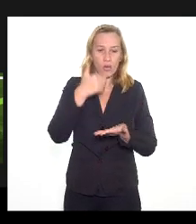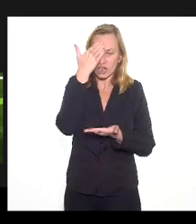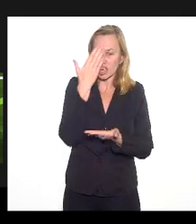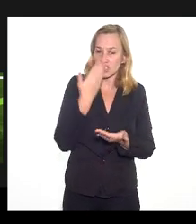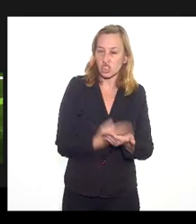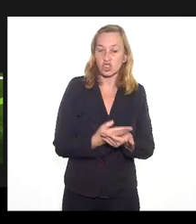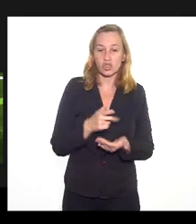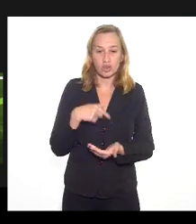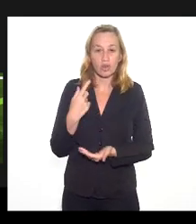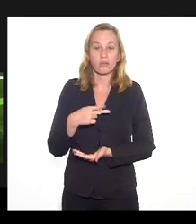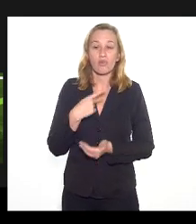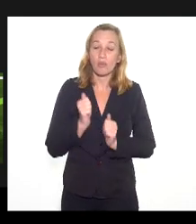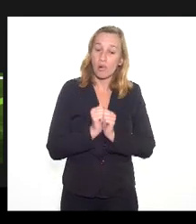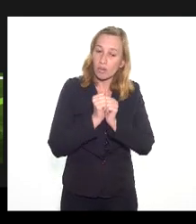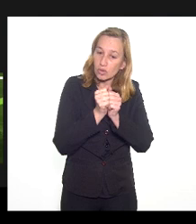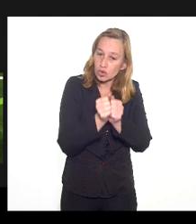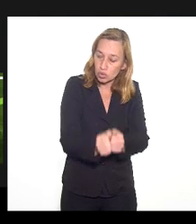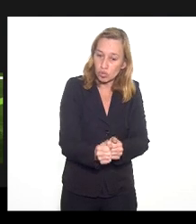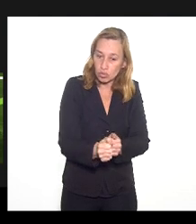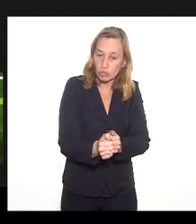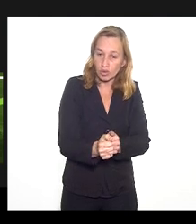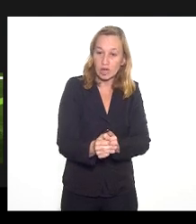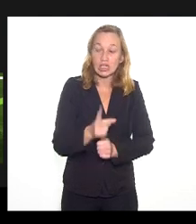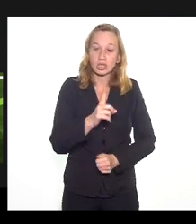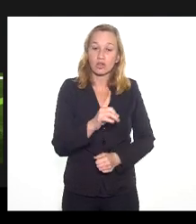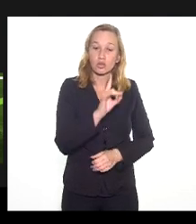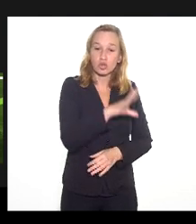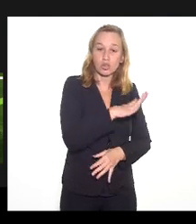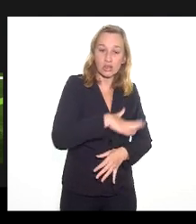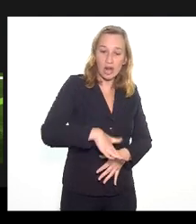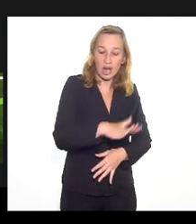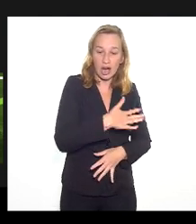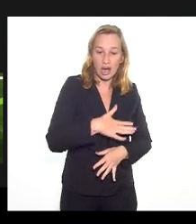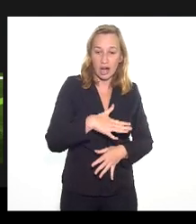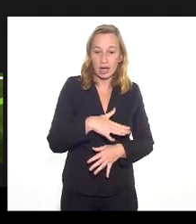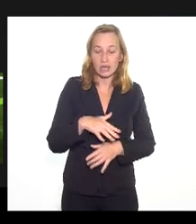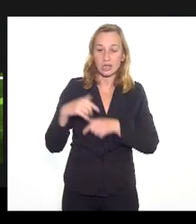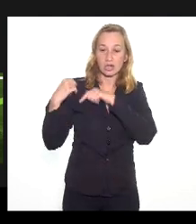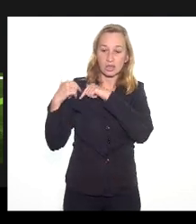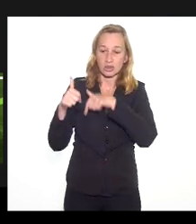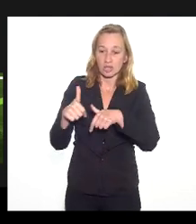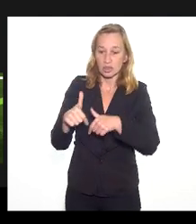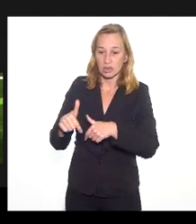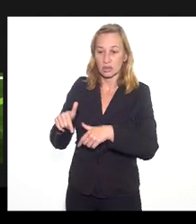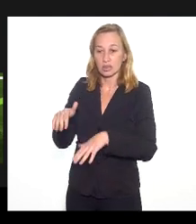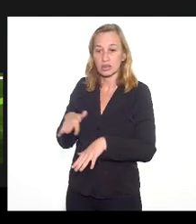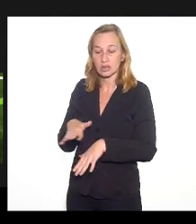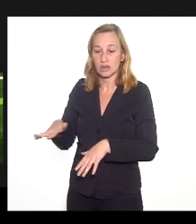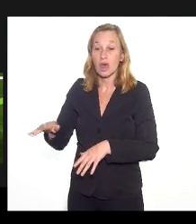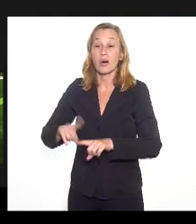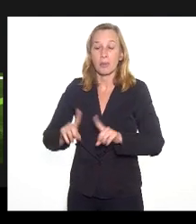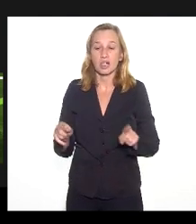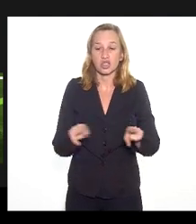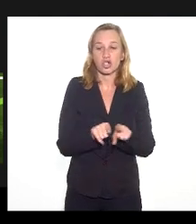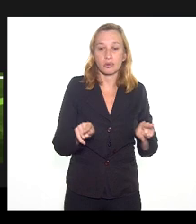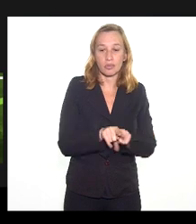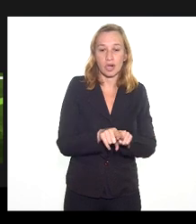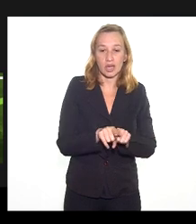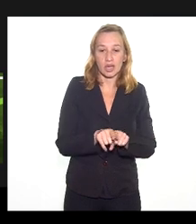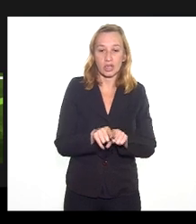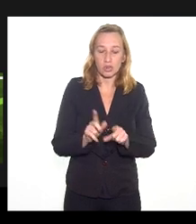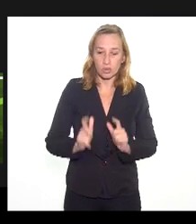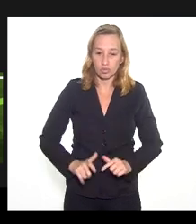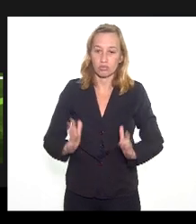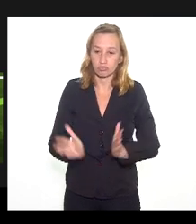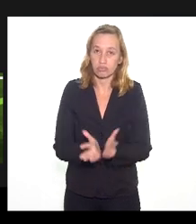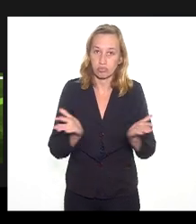gente vai passar a acompanhar, não só no âmbito das comunidades tradicionais, mas da Comissão de Erradicação da Pobreza, onde a gente